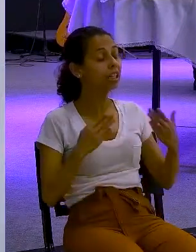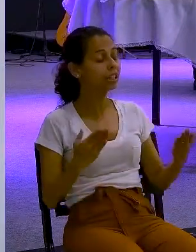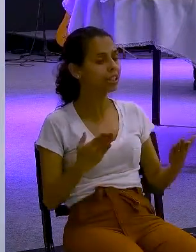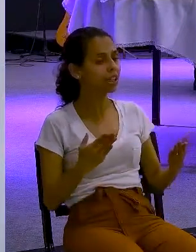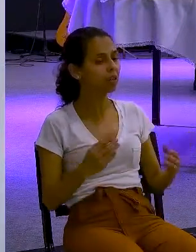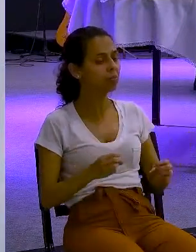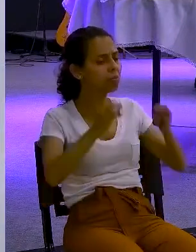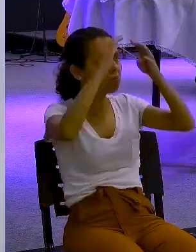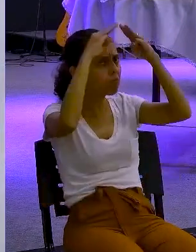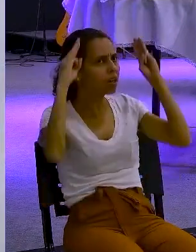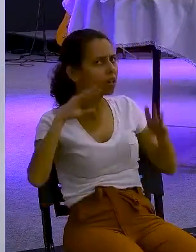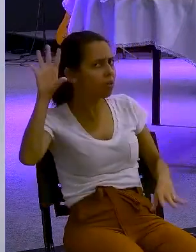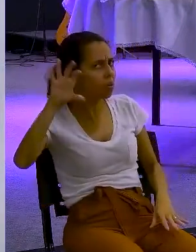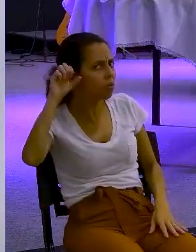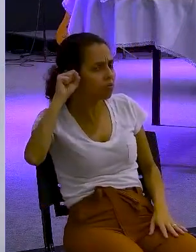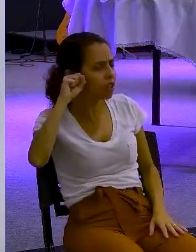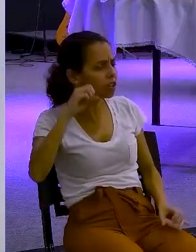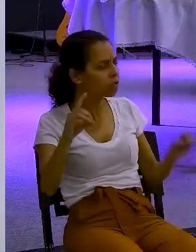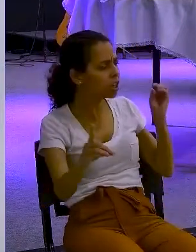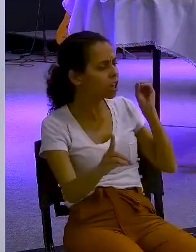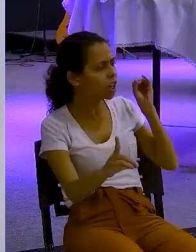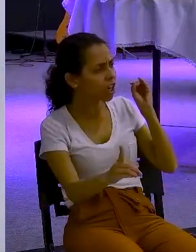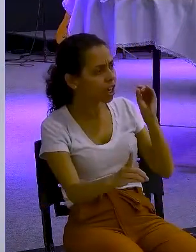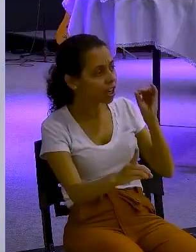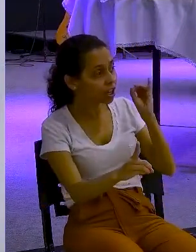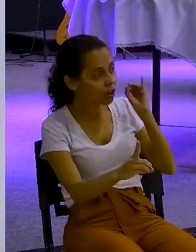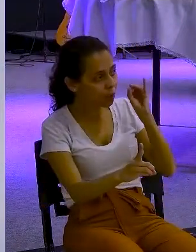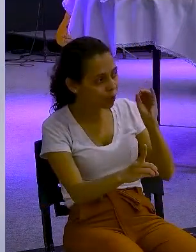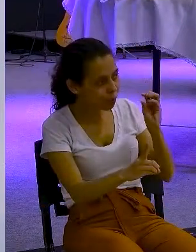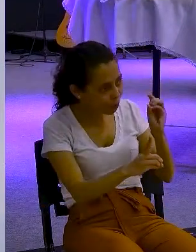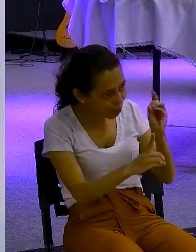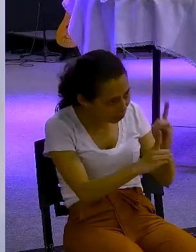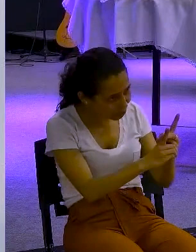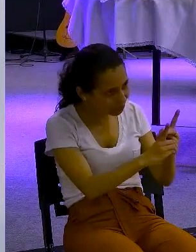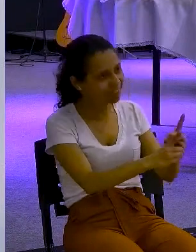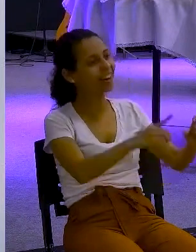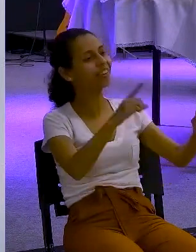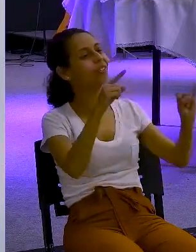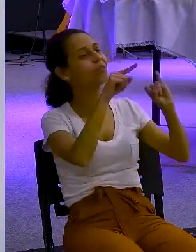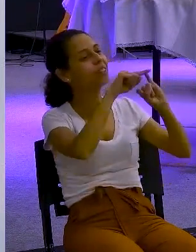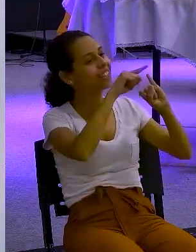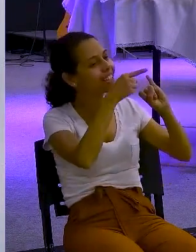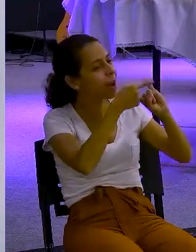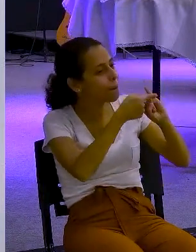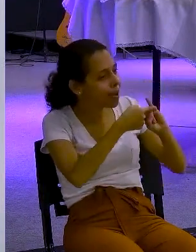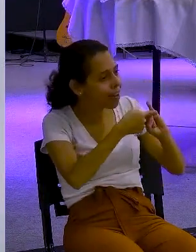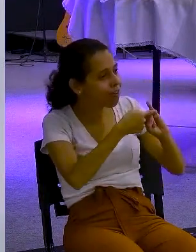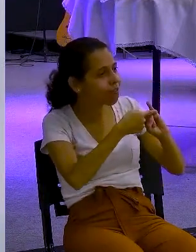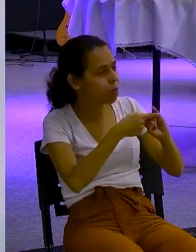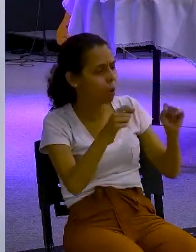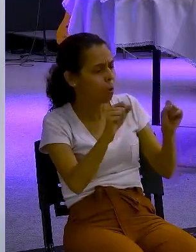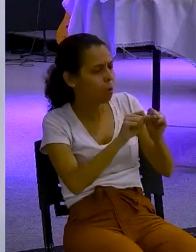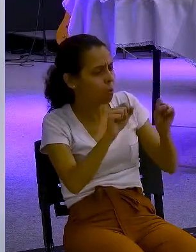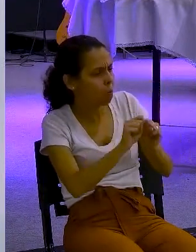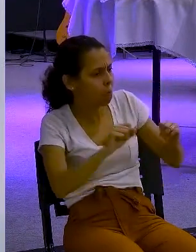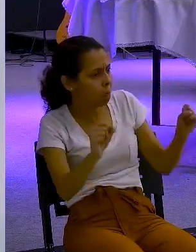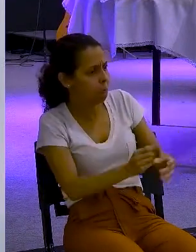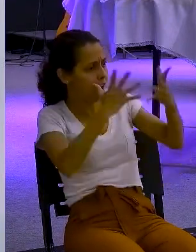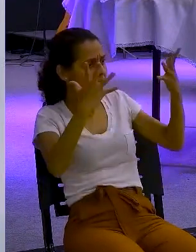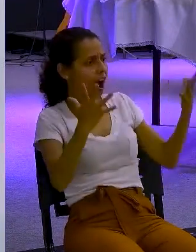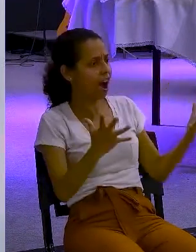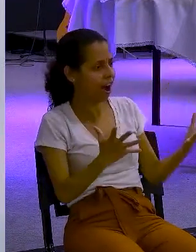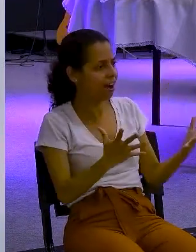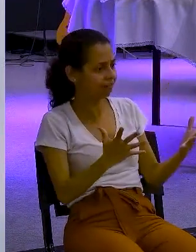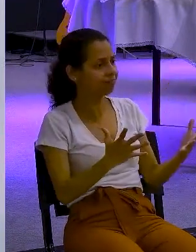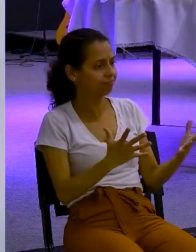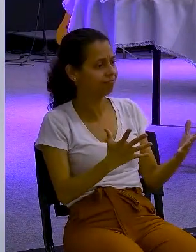ela vai ao encontro de Isabel. Um milagre aconteceu. Isabel, já na velhice, tendo